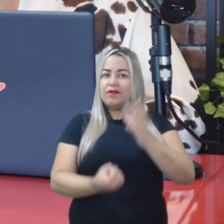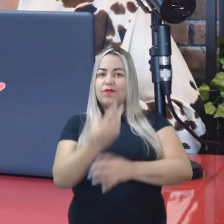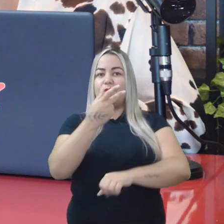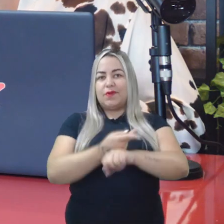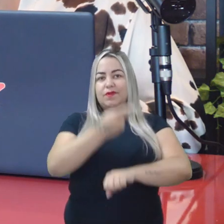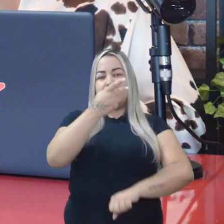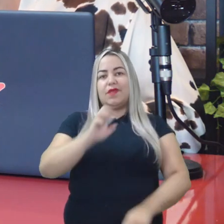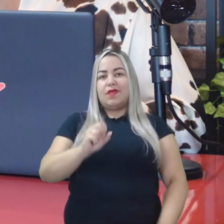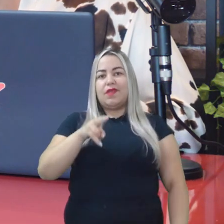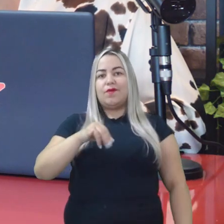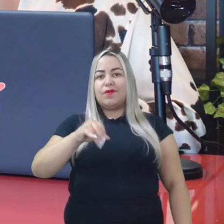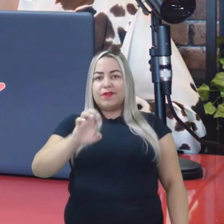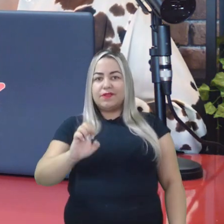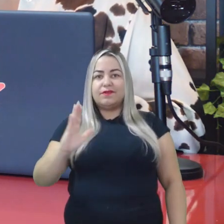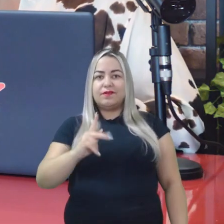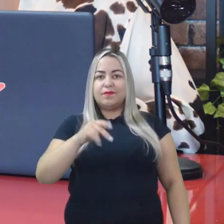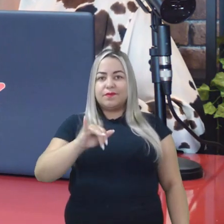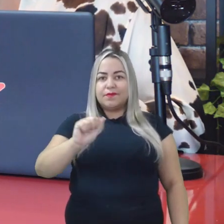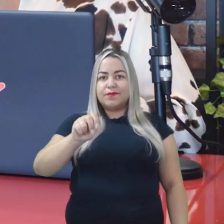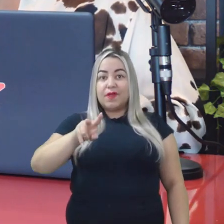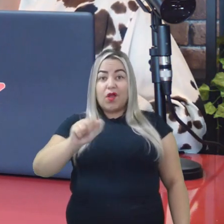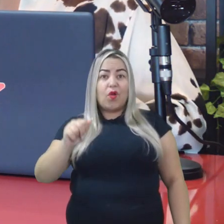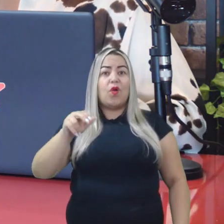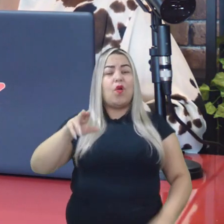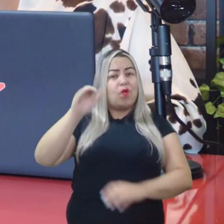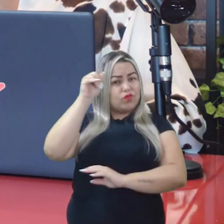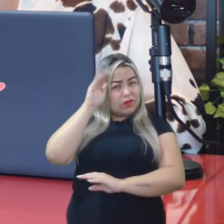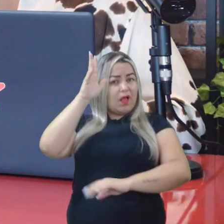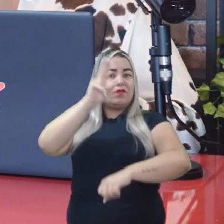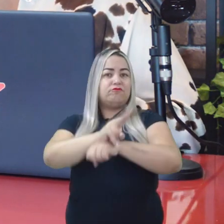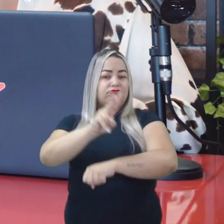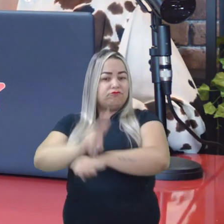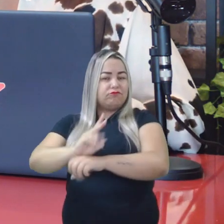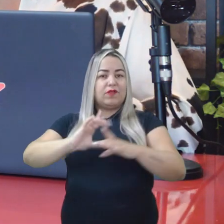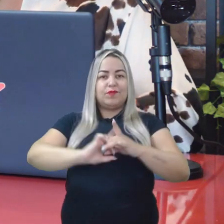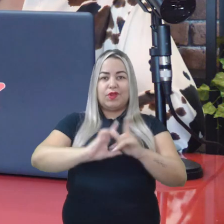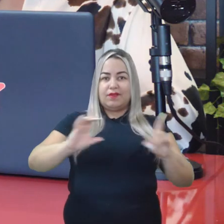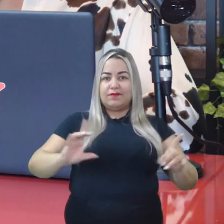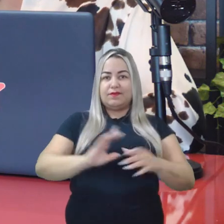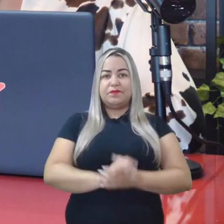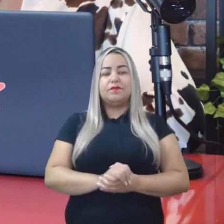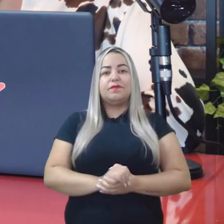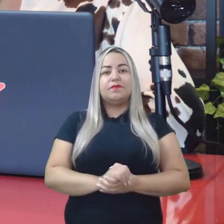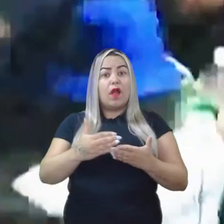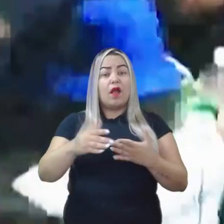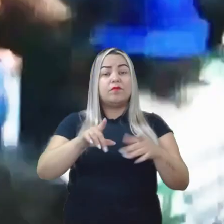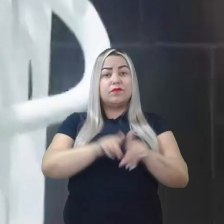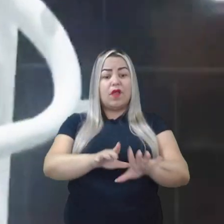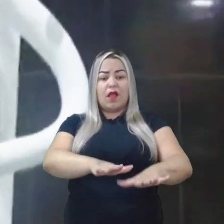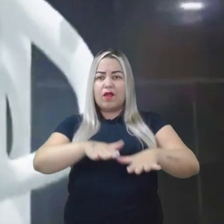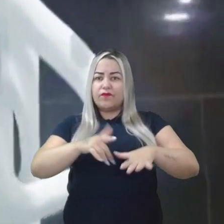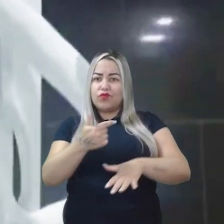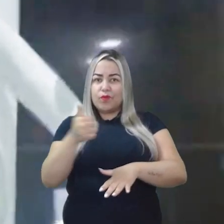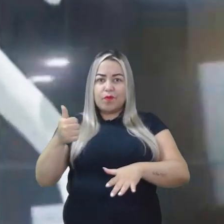Planalto e a criação do prêmio Eunice Paiva, um reconhecimento aos defensores da democracia. Durante a